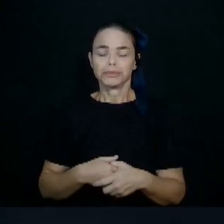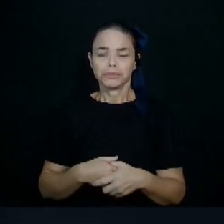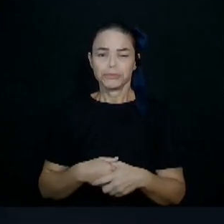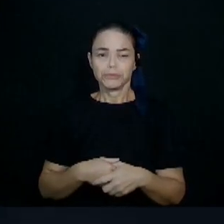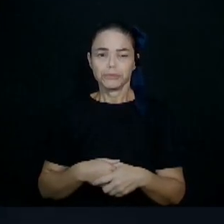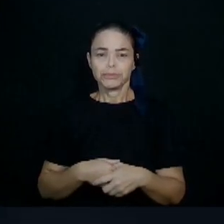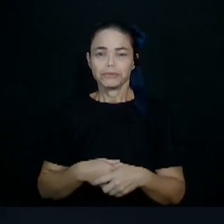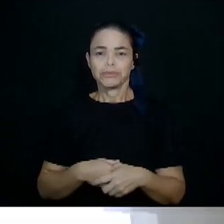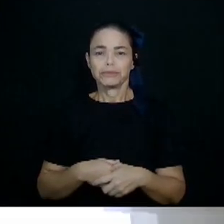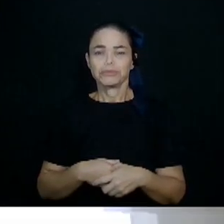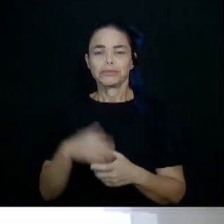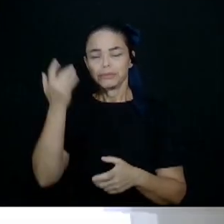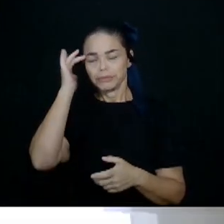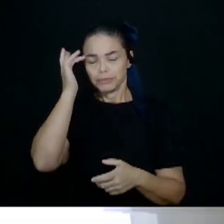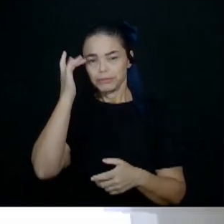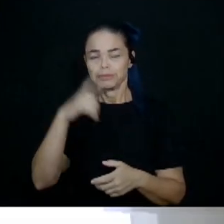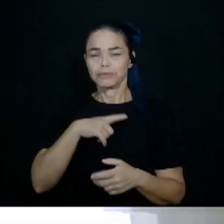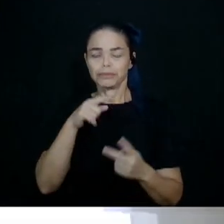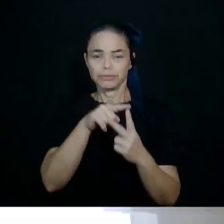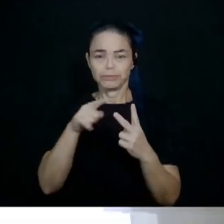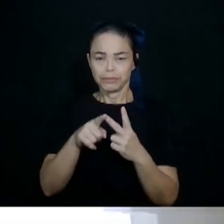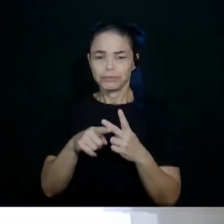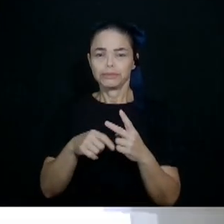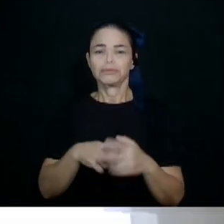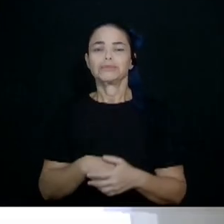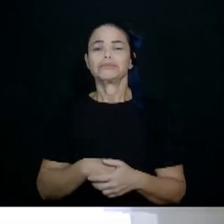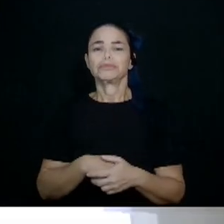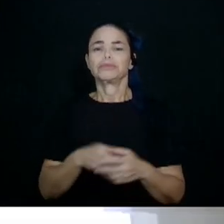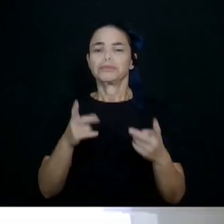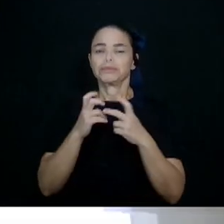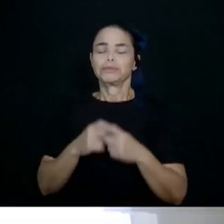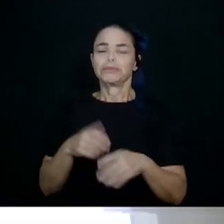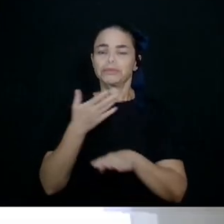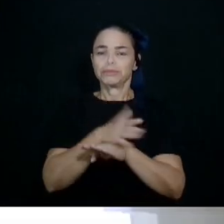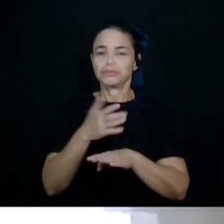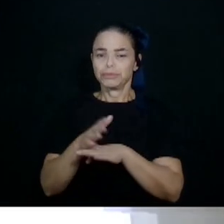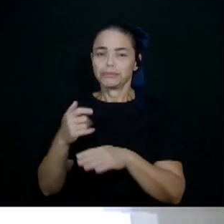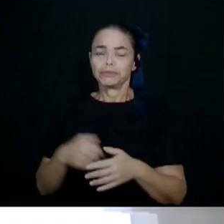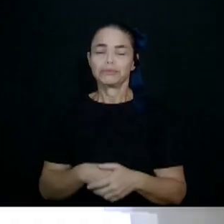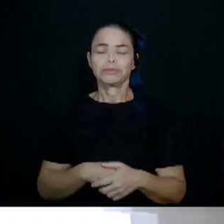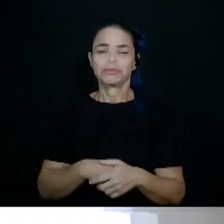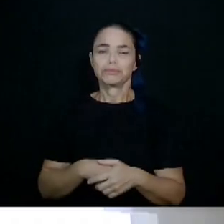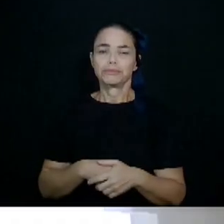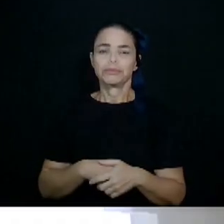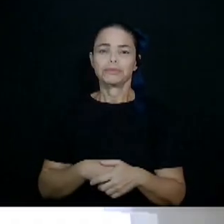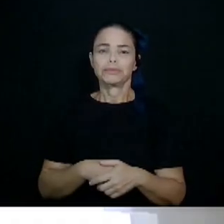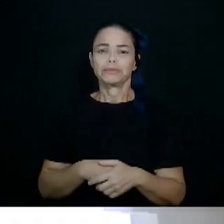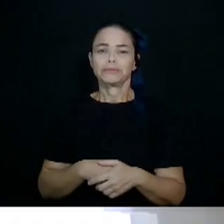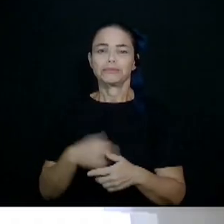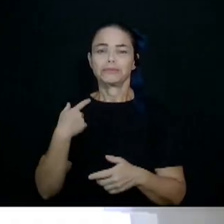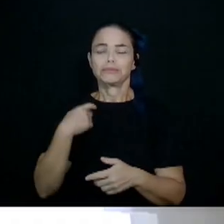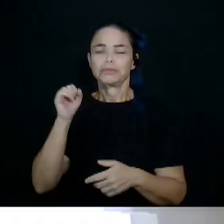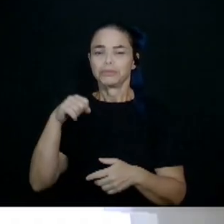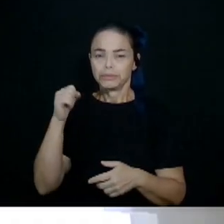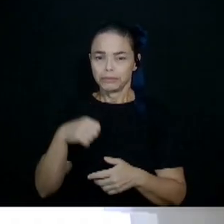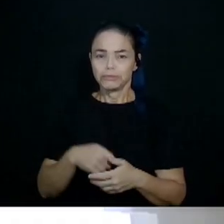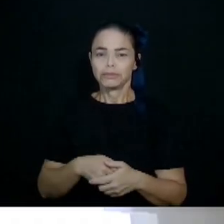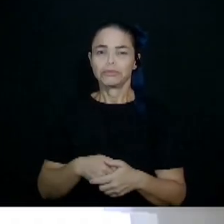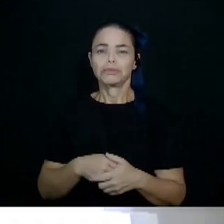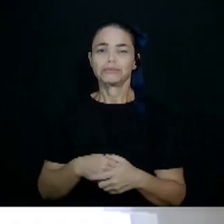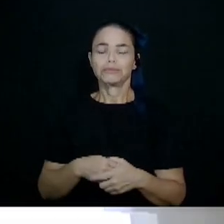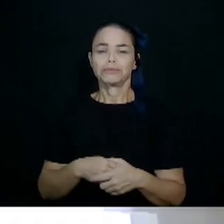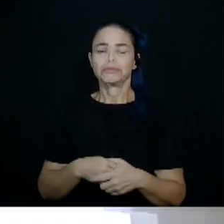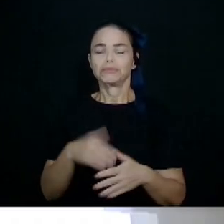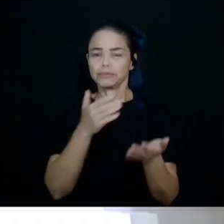Eu acho que existem os dois cenários, né? A gente viu muito isso na prática clínica. O paciente que sim, né, ele já começa a se